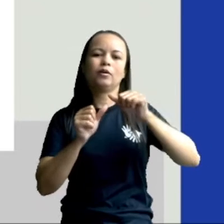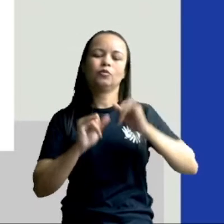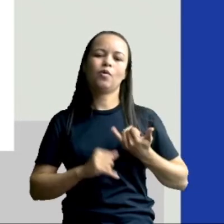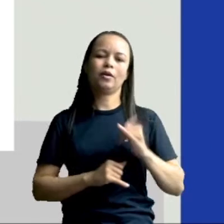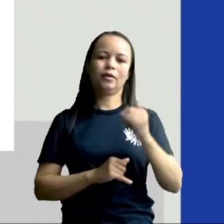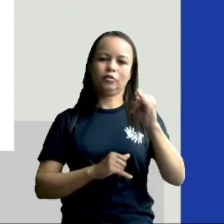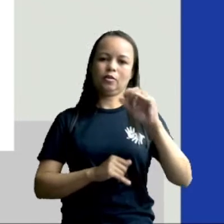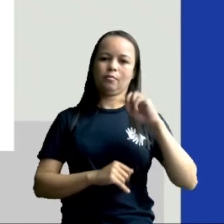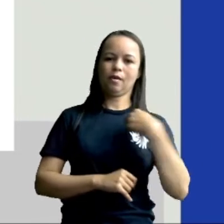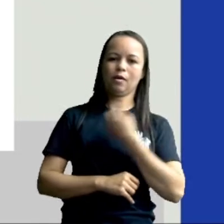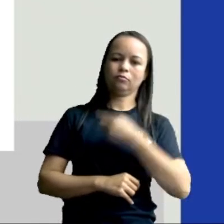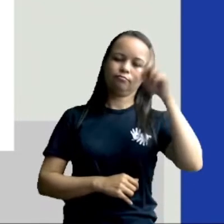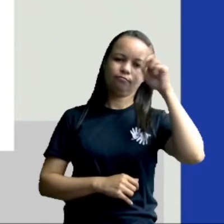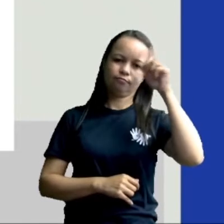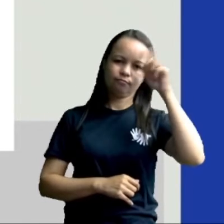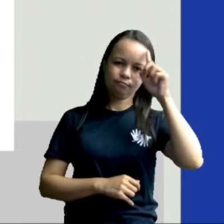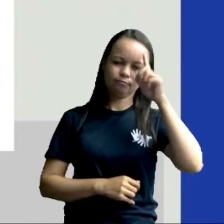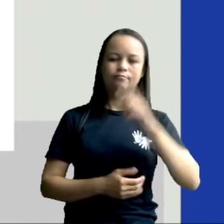dia.